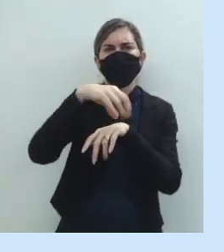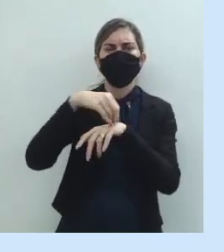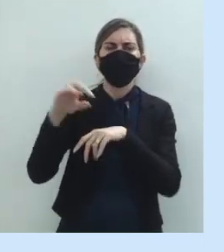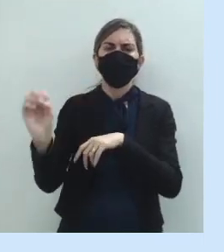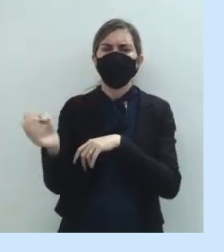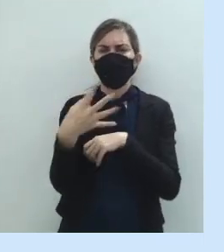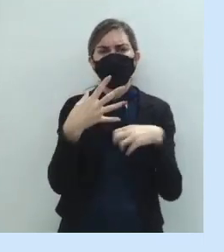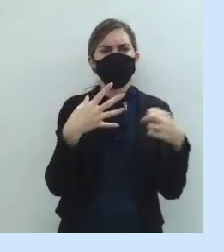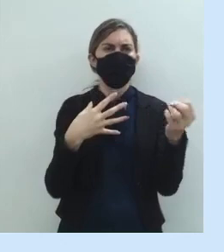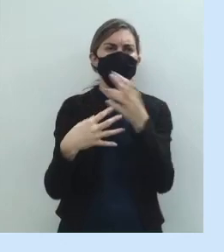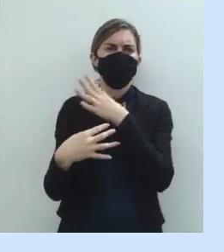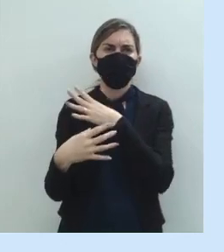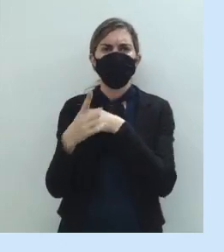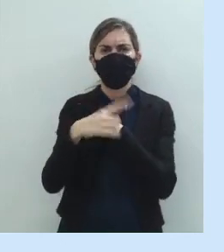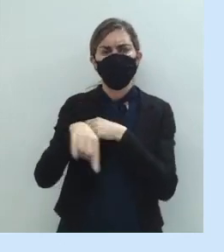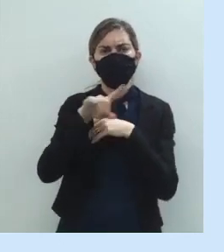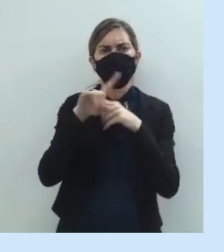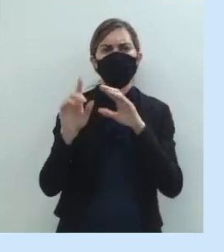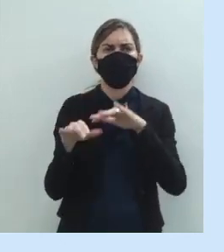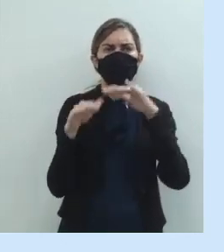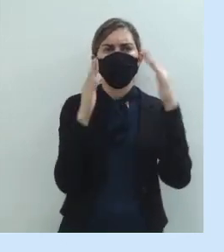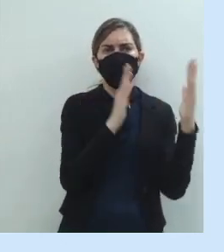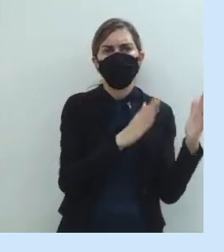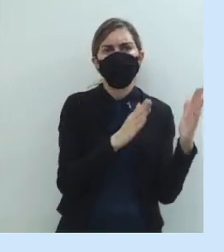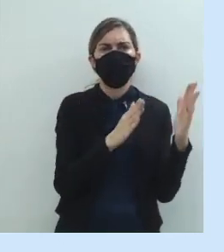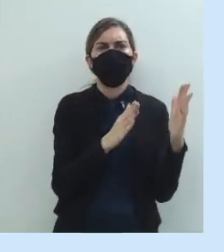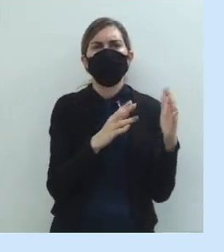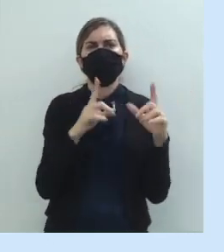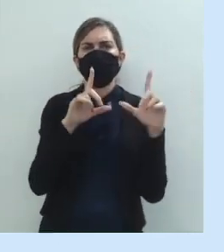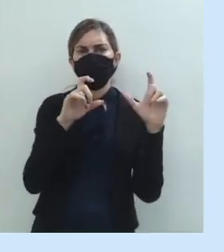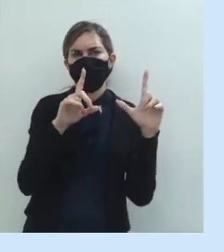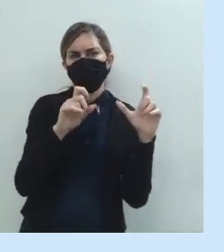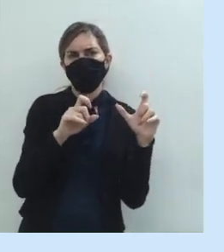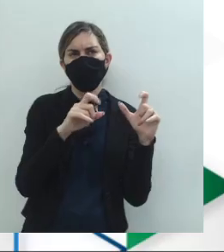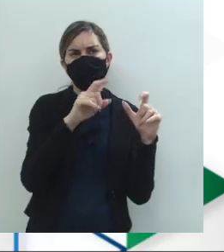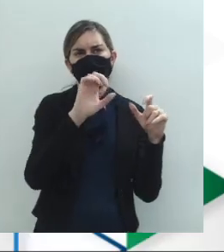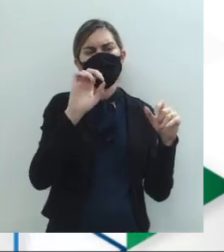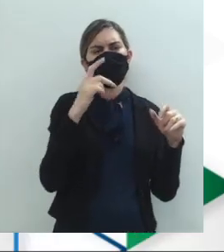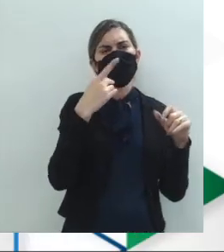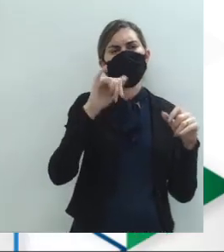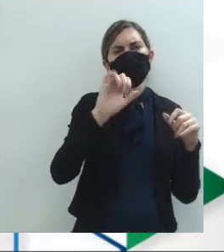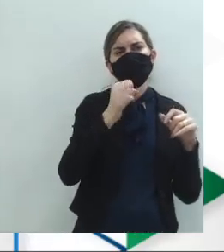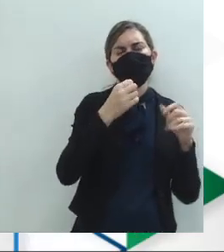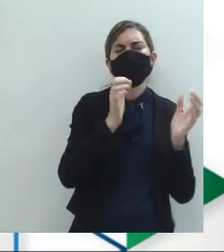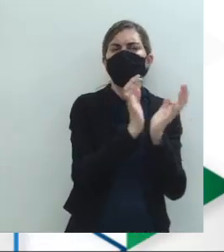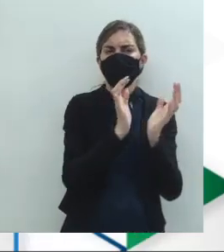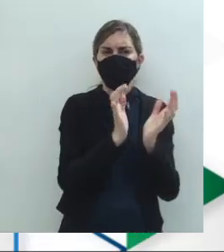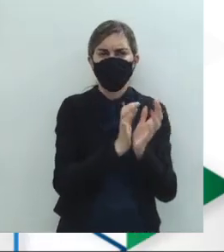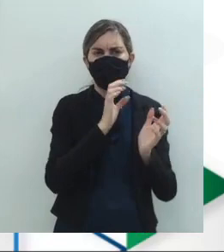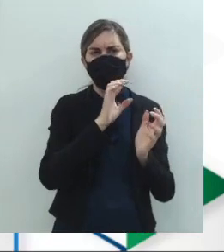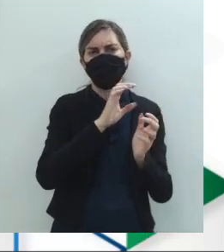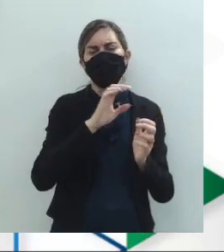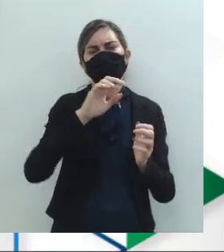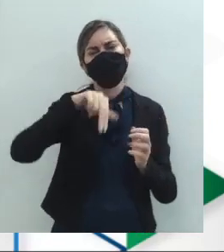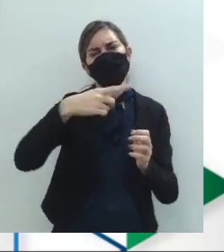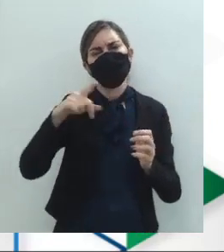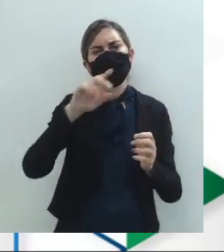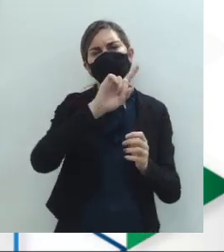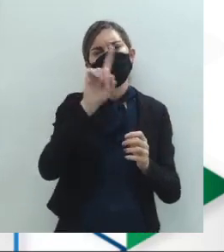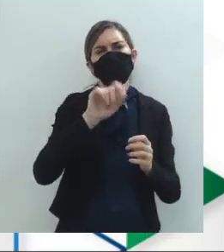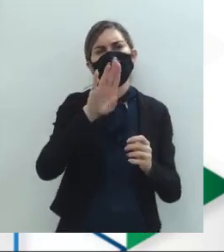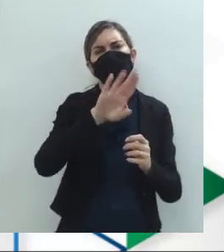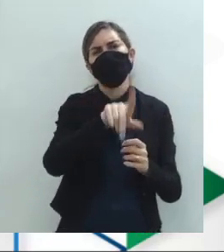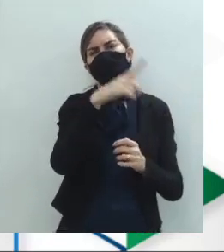novo. Então, aqui na imagem da esquerda, a gente tem uma foto do Chico Science com a banda Nação Zumbi, e na foto